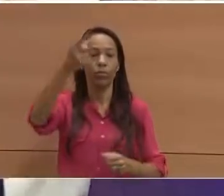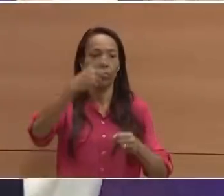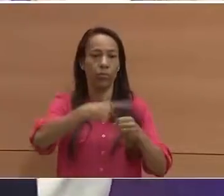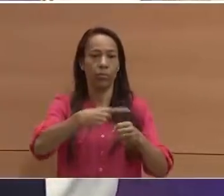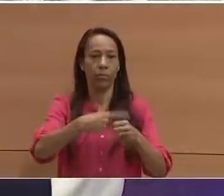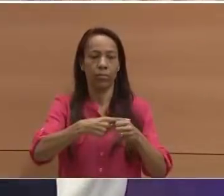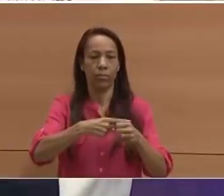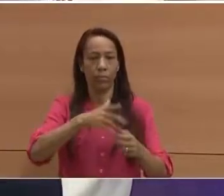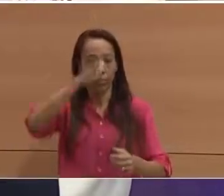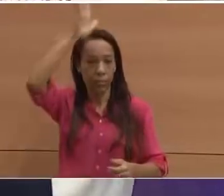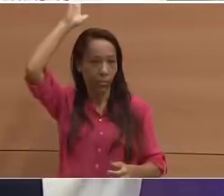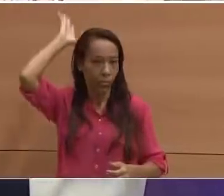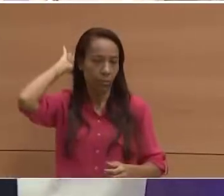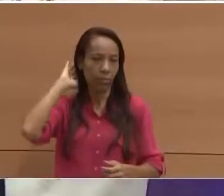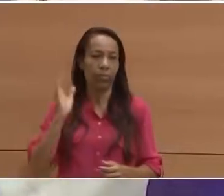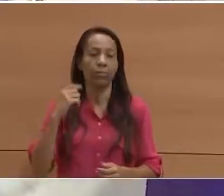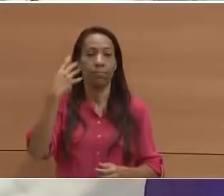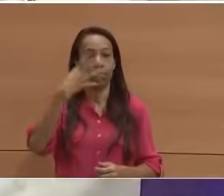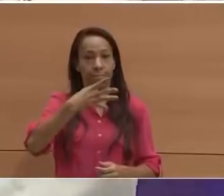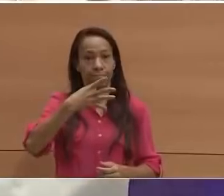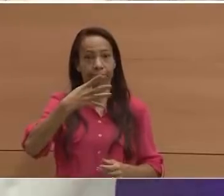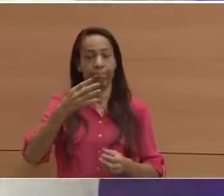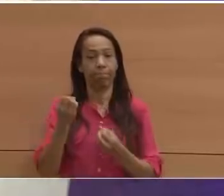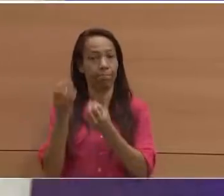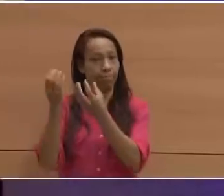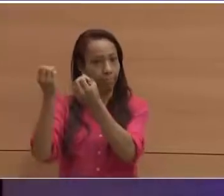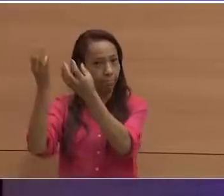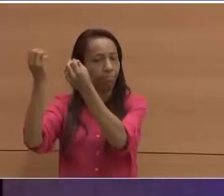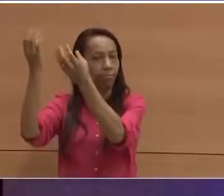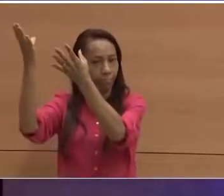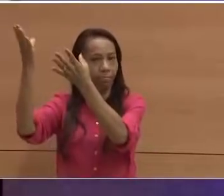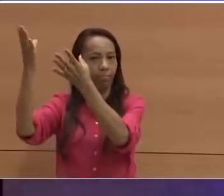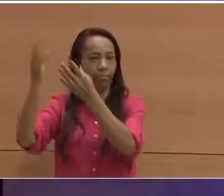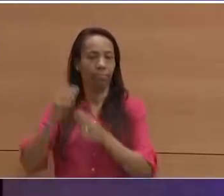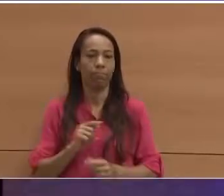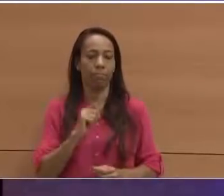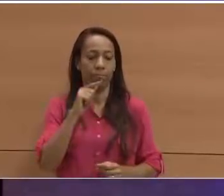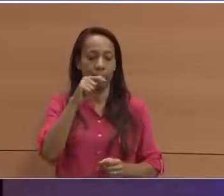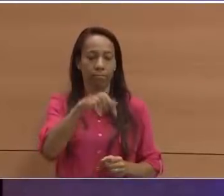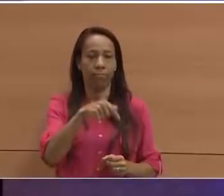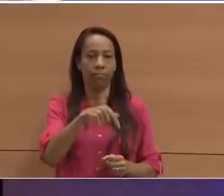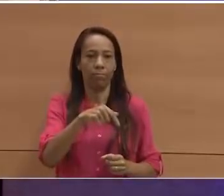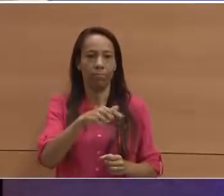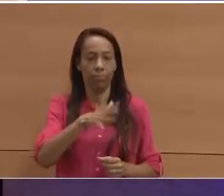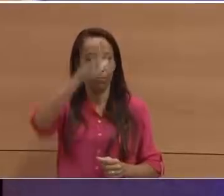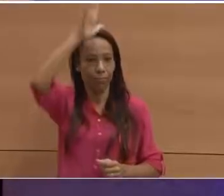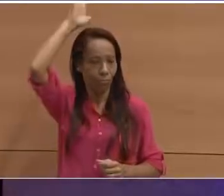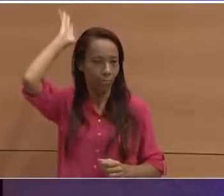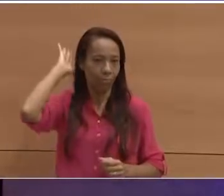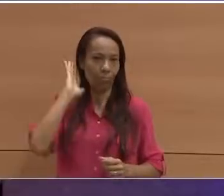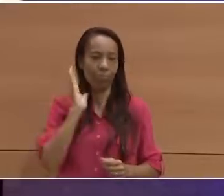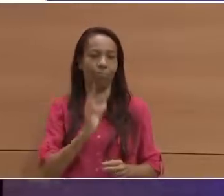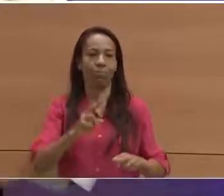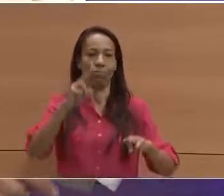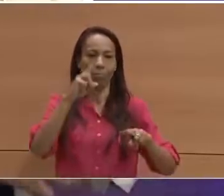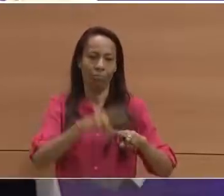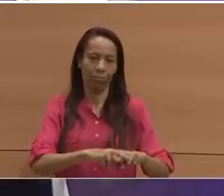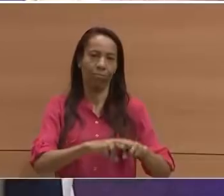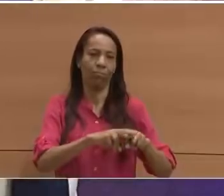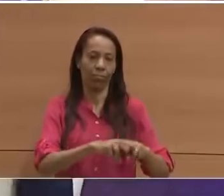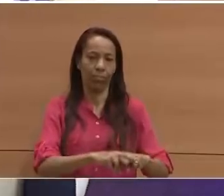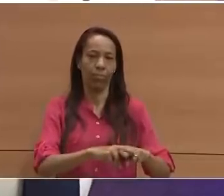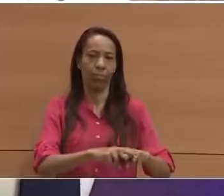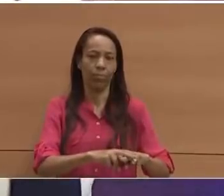4ª viagem, aquela viagem tão difícil, ele chegou em Roma, ficou na prisão romana. E na prisão romana, ele escreveu